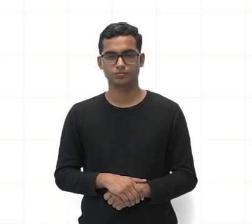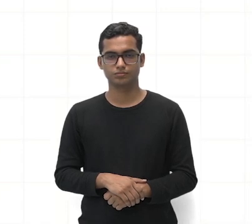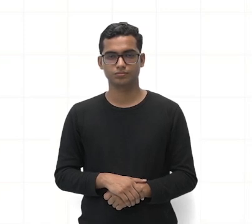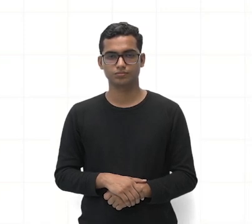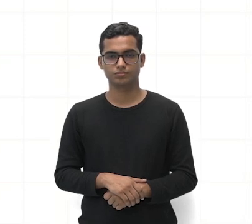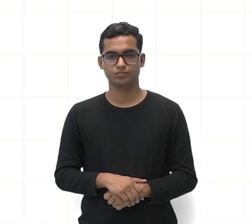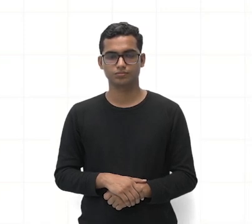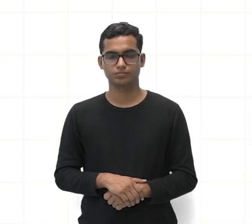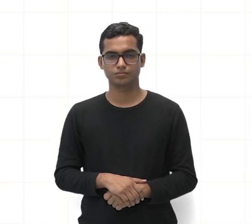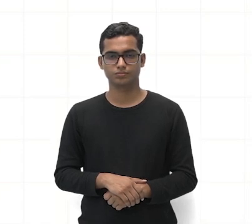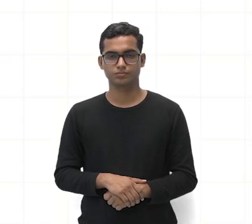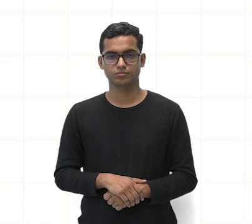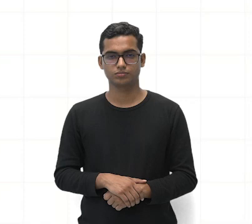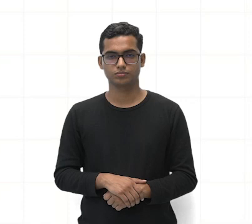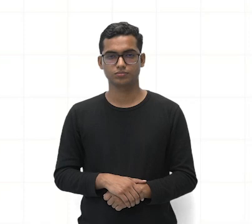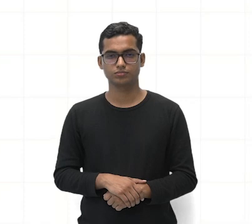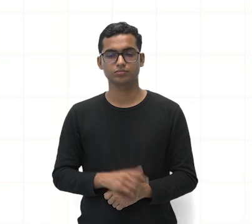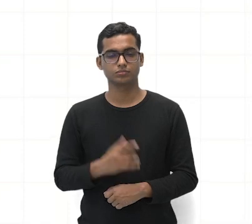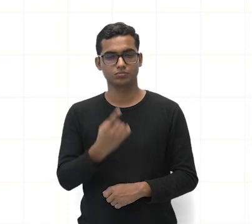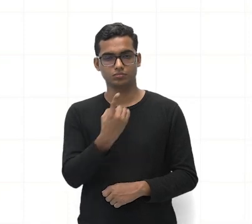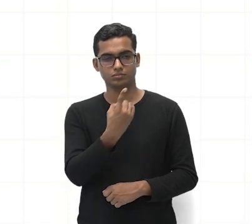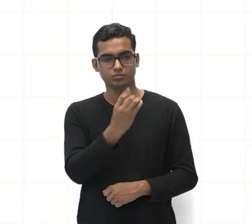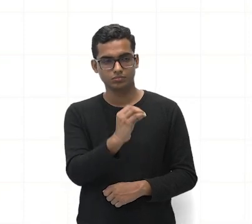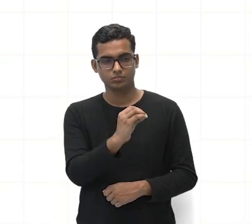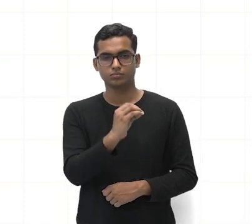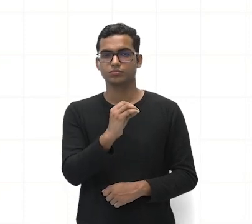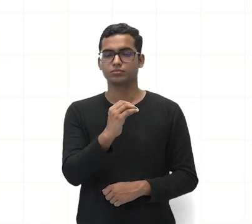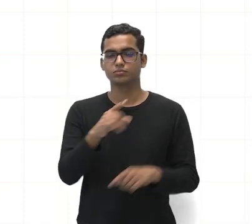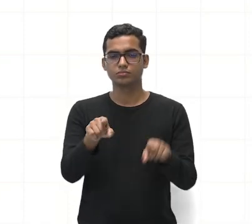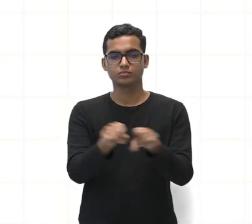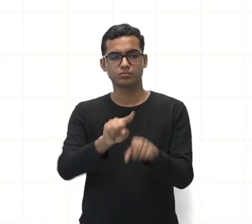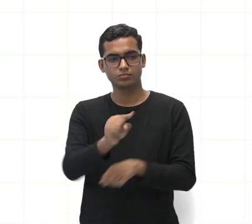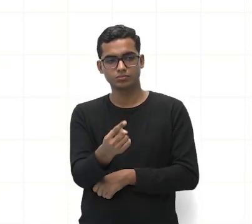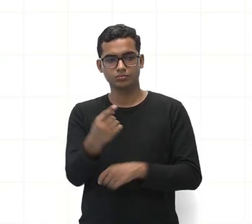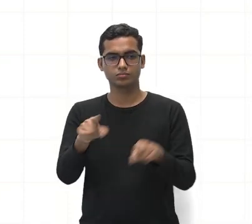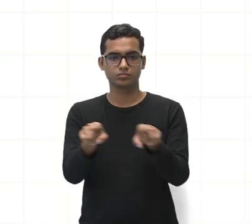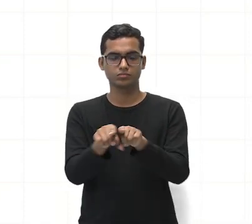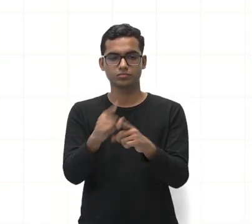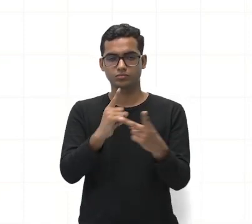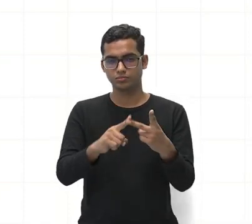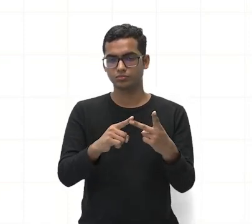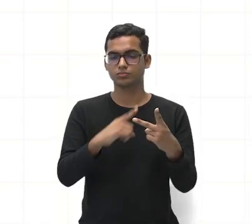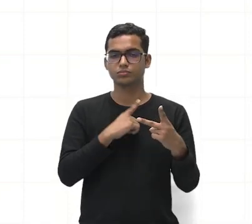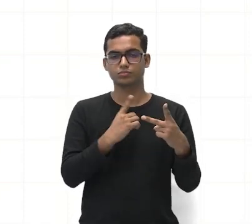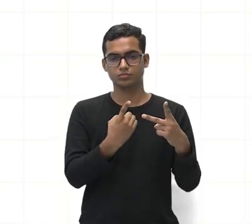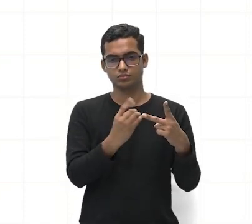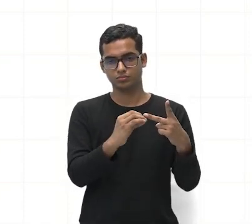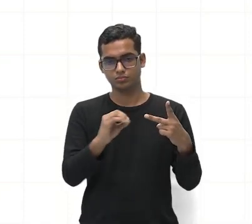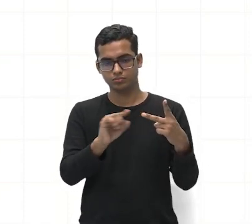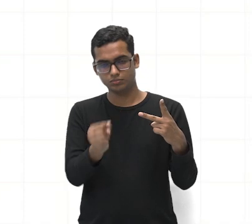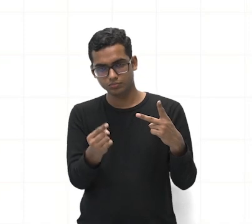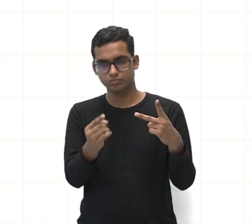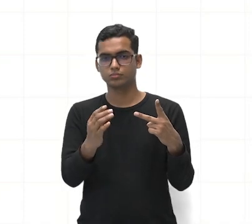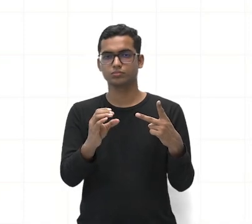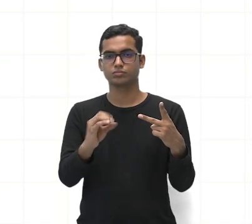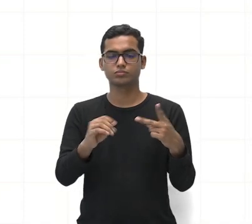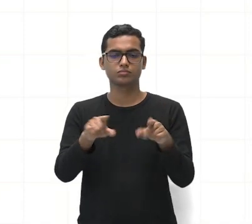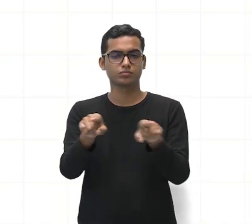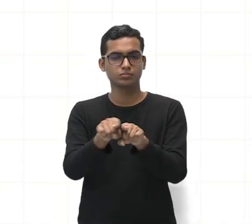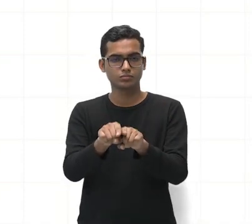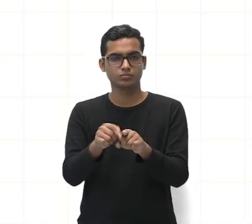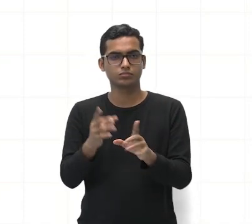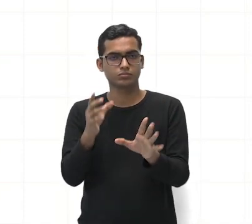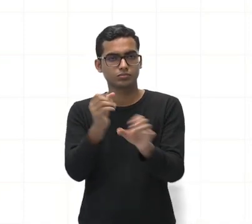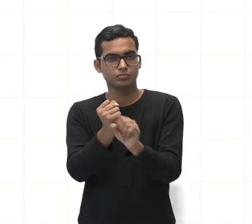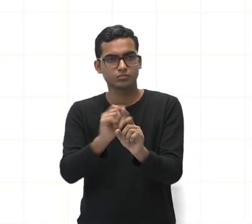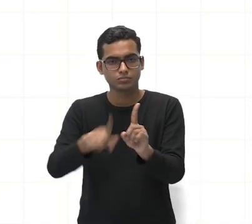décimo com décimo, centésimo com centésimo, décimo com décimo, e a parte inteira com a parte inteira, tá bom? O professor falou, vai